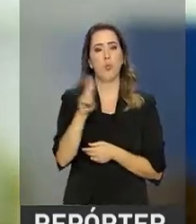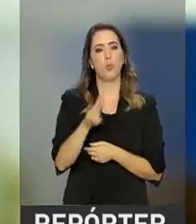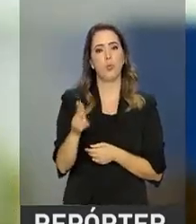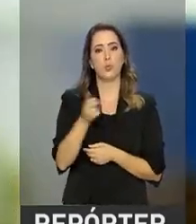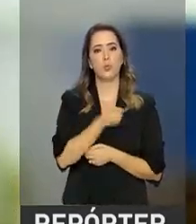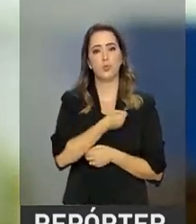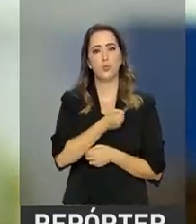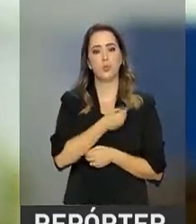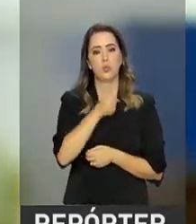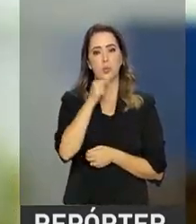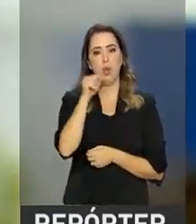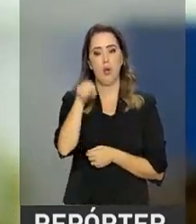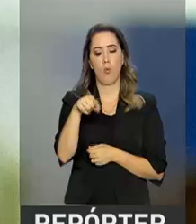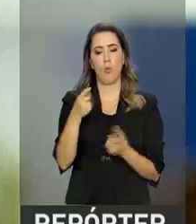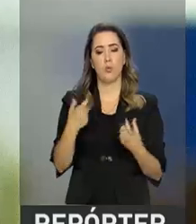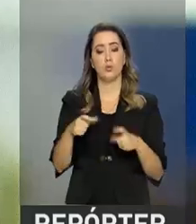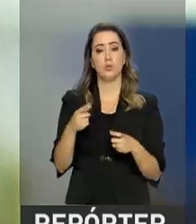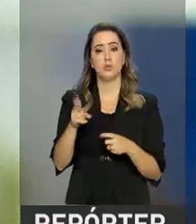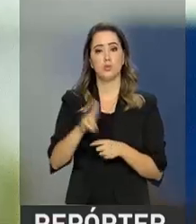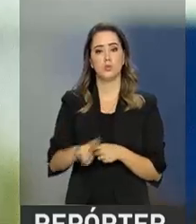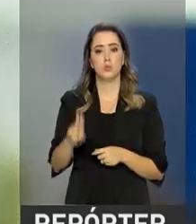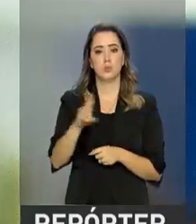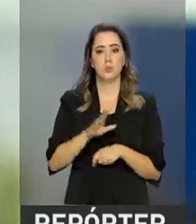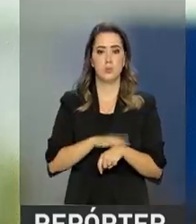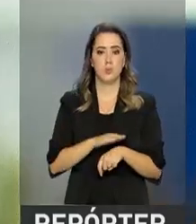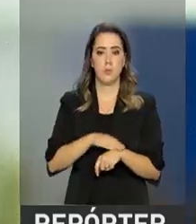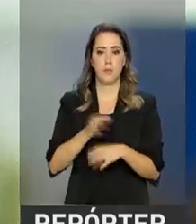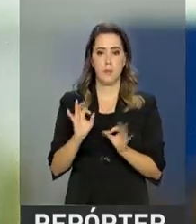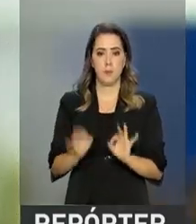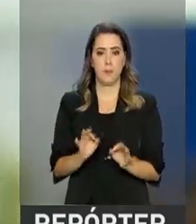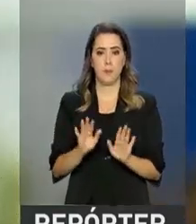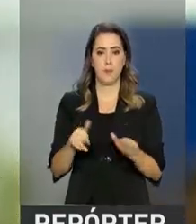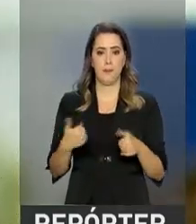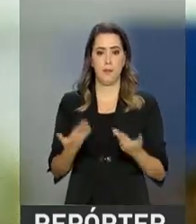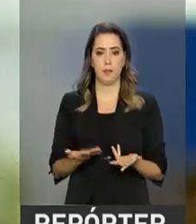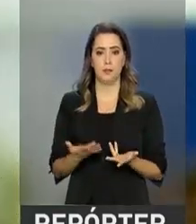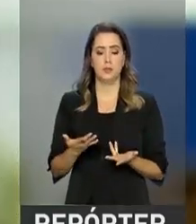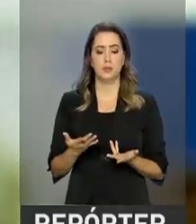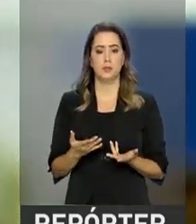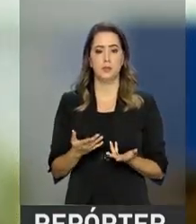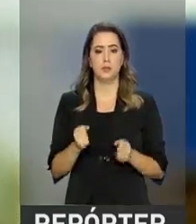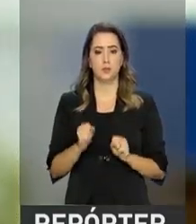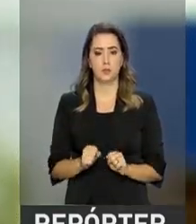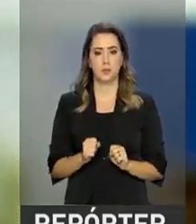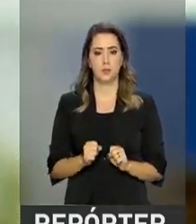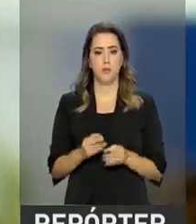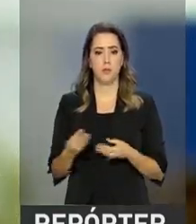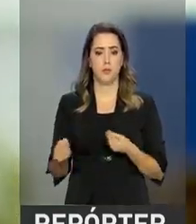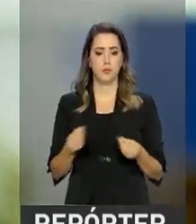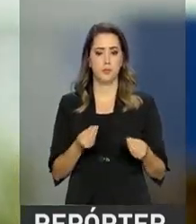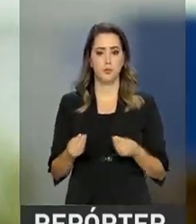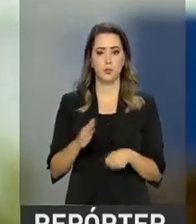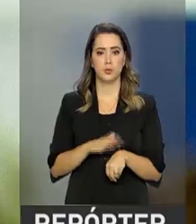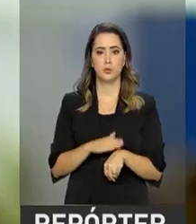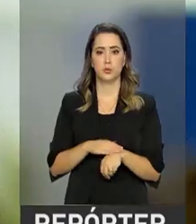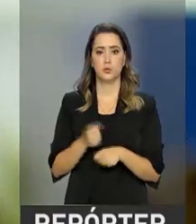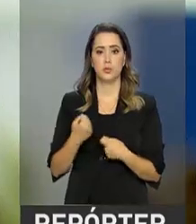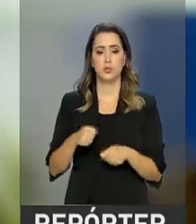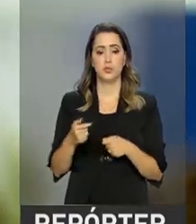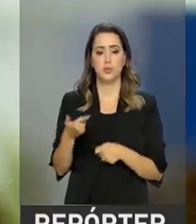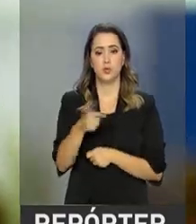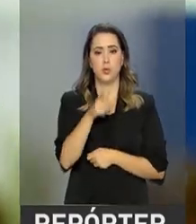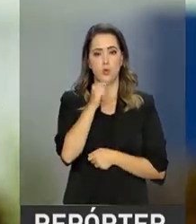que uma determinada planta, uma determinada cultura está utilizando em um determinado momento, e com isso você consegue estimar quando você tem que aplicar a